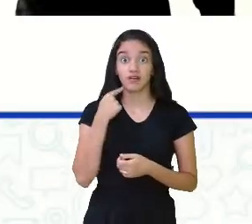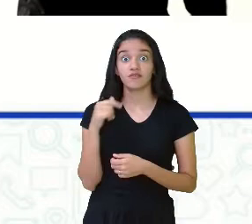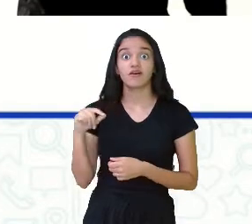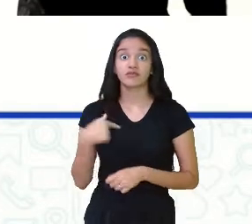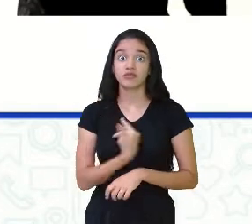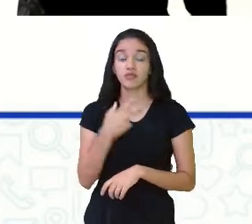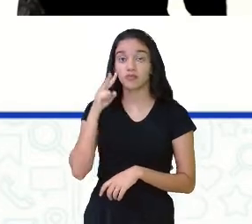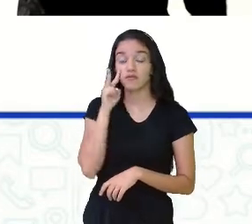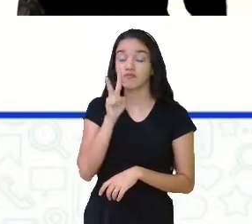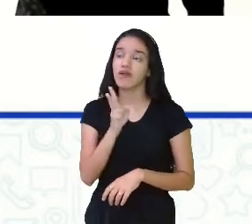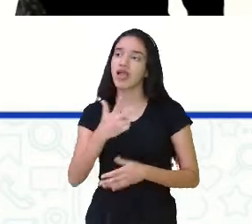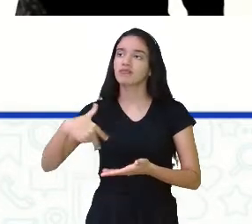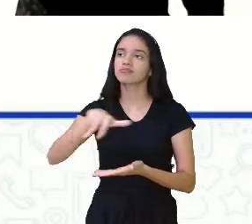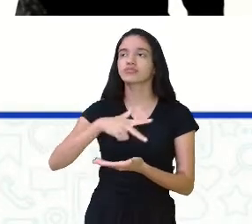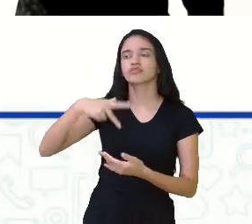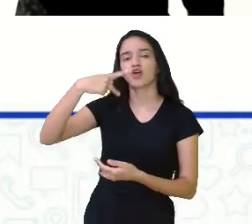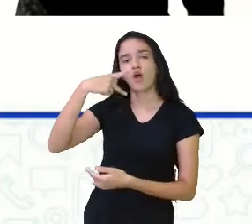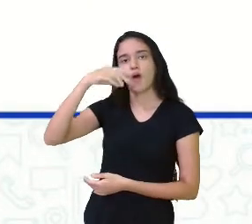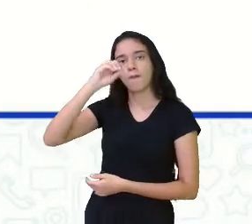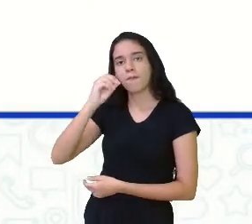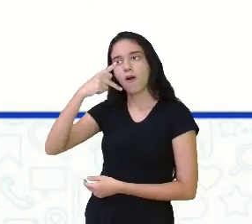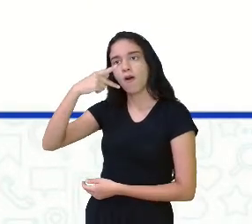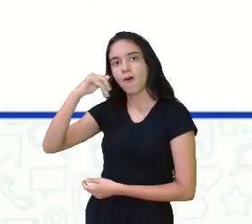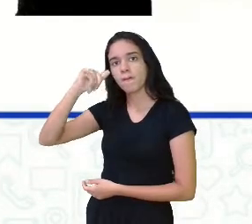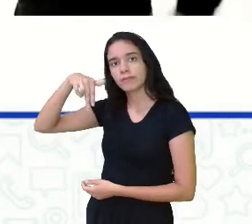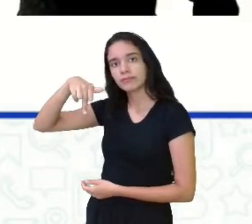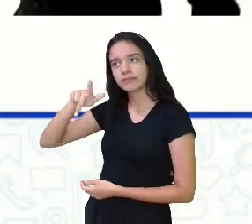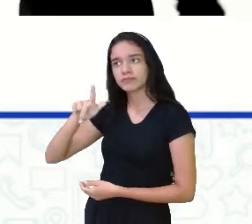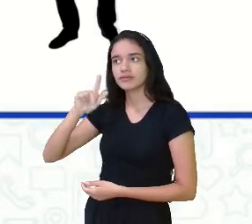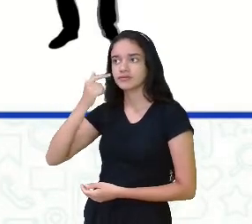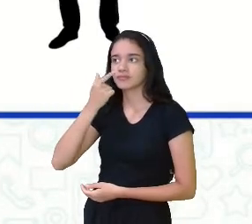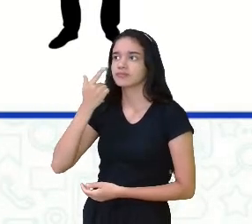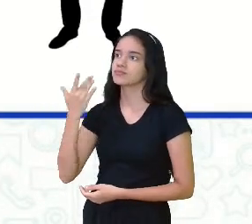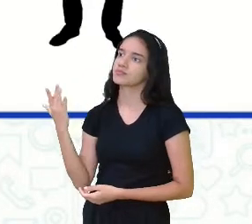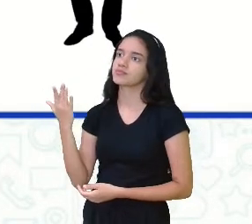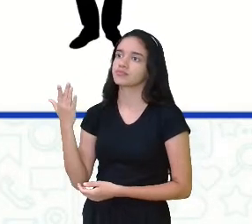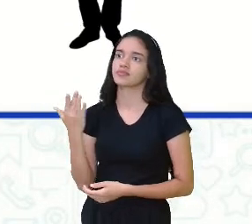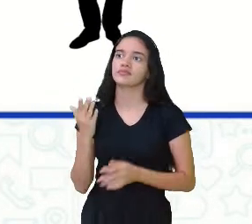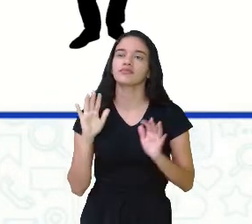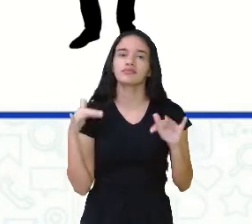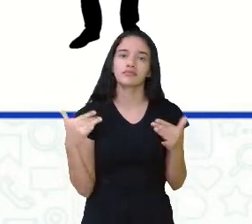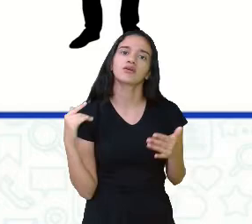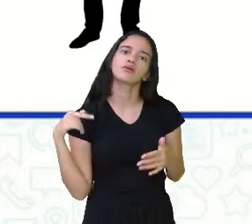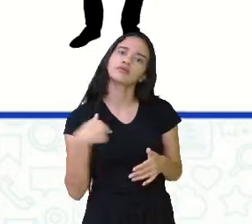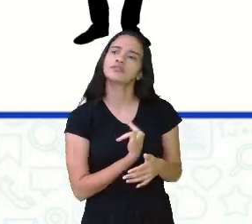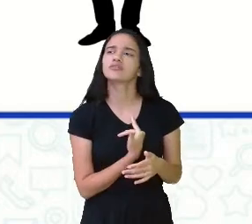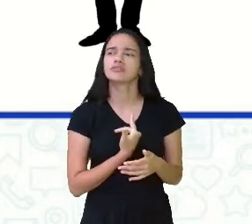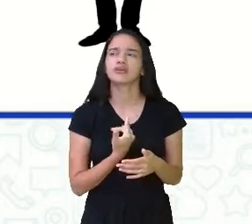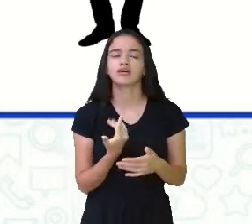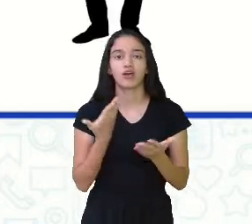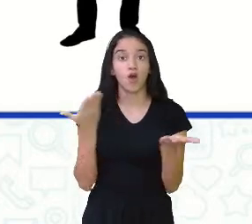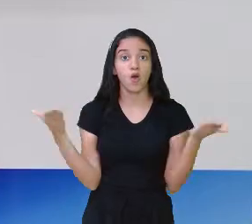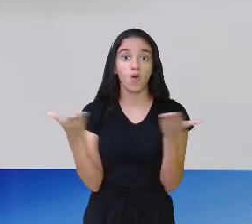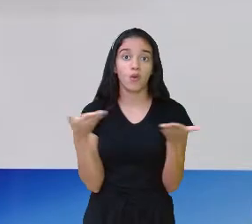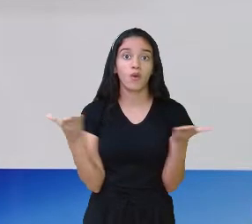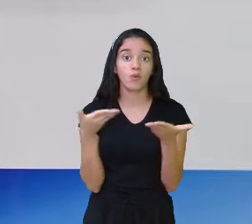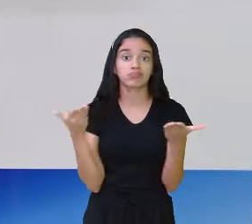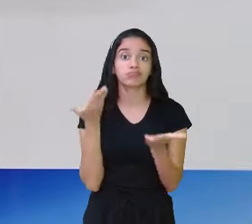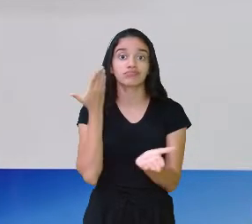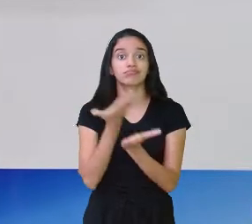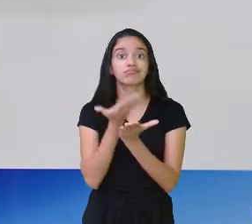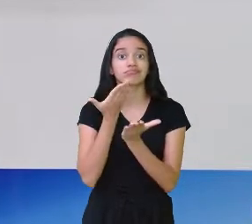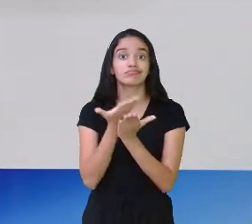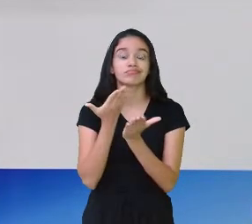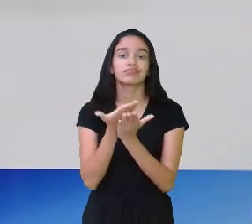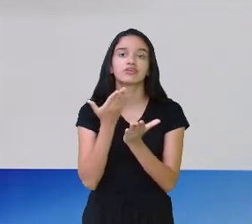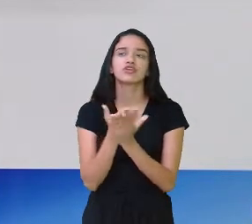é uma dança que explora bem essa questão, né? Do espaço. Então, a gente vai, hoje, a nossa aula, a